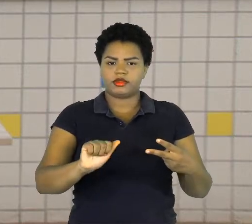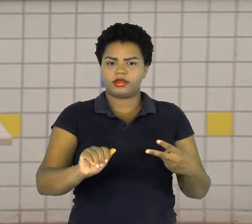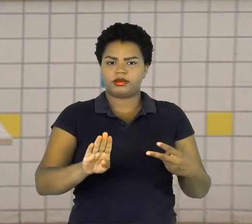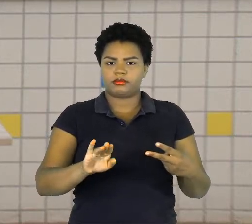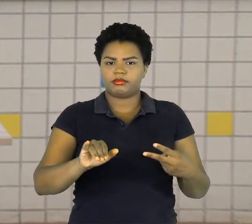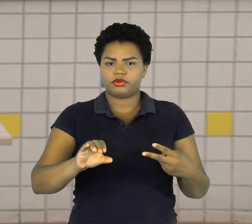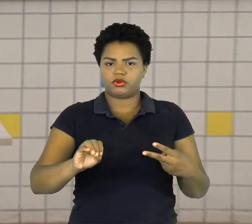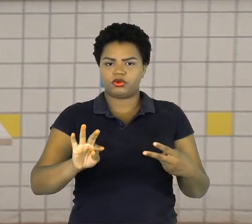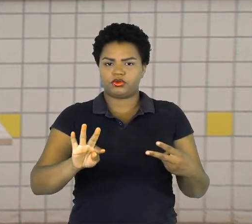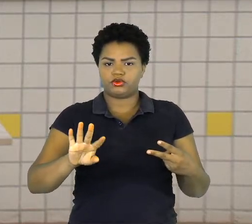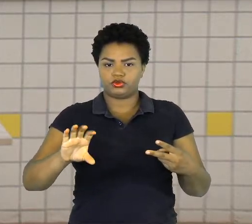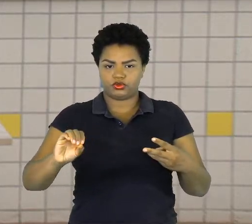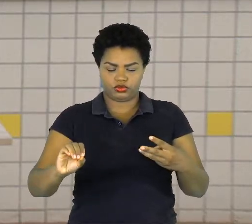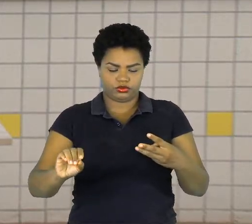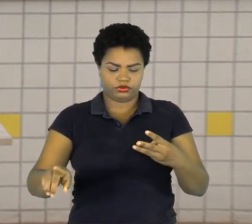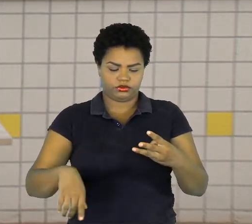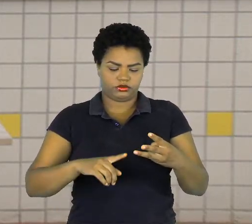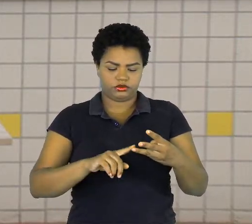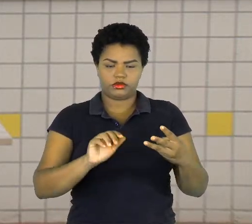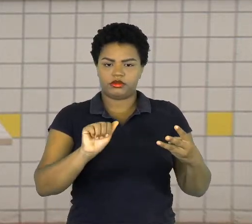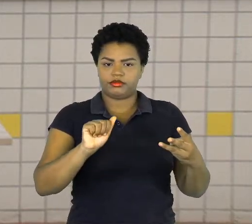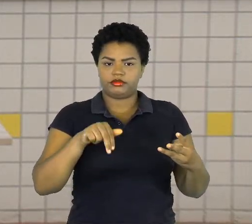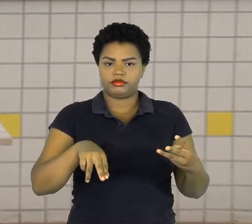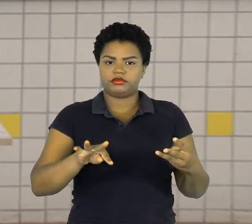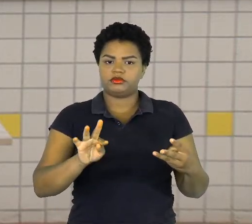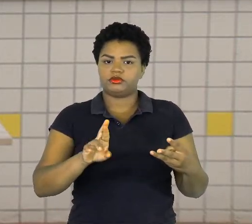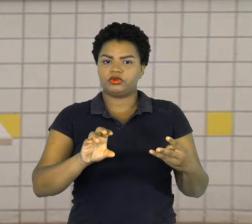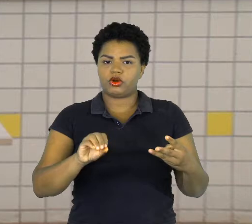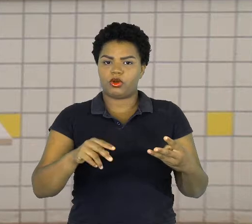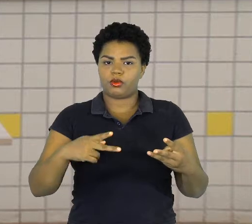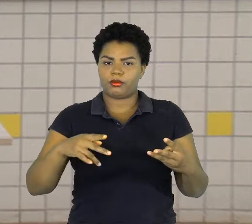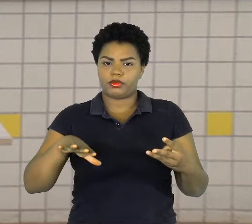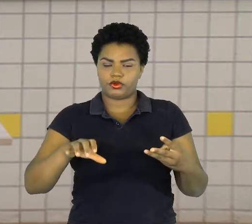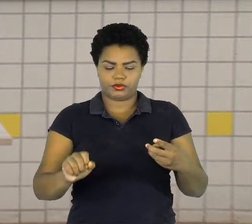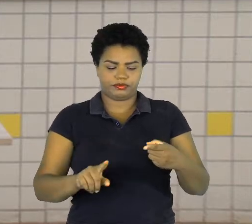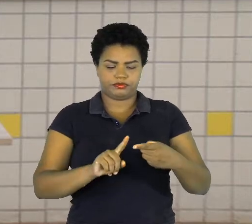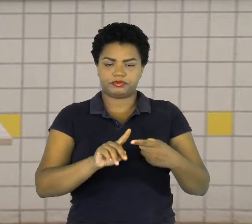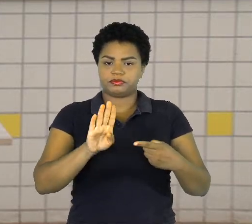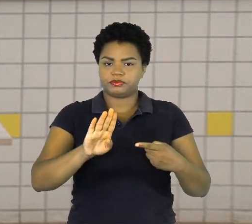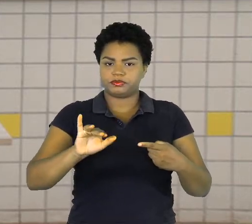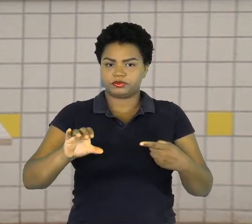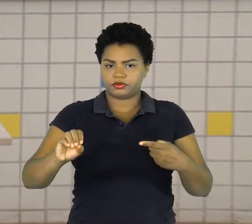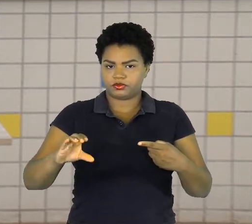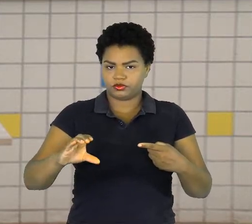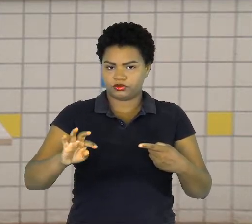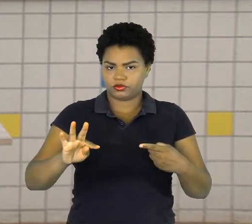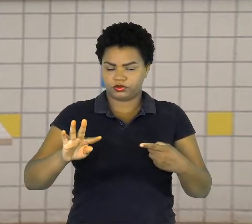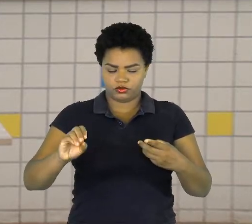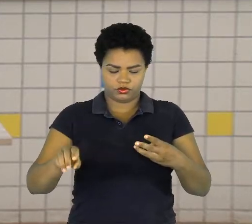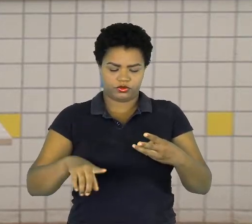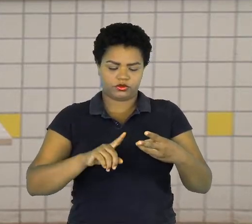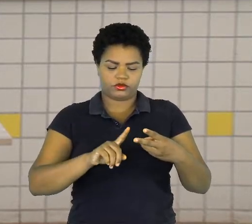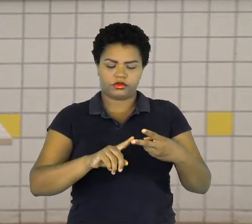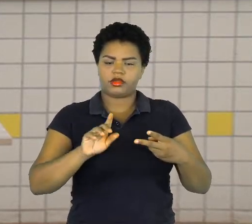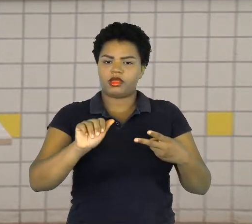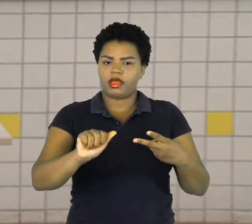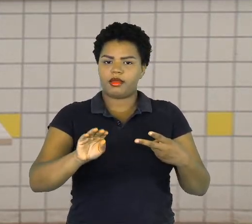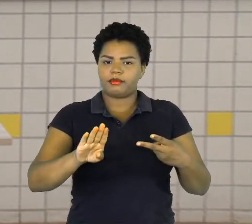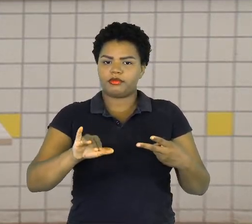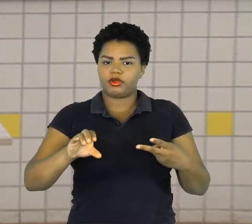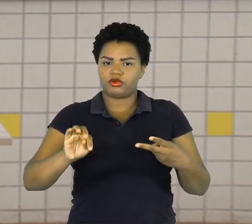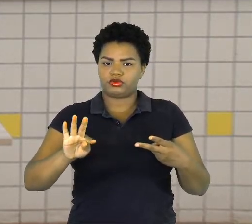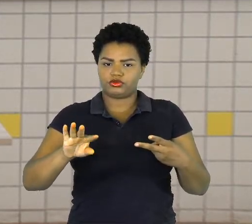abióticos e os fatores antrópicos. Repete comigo, bióticos, abióticos e antrópicos. E